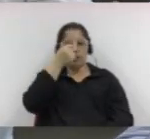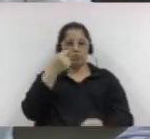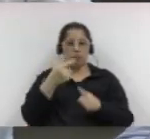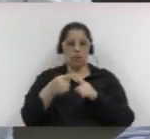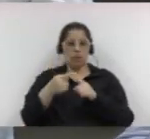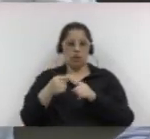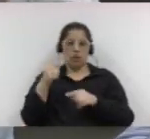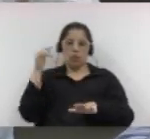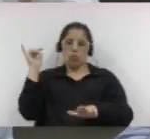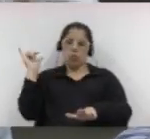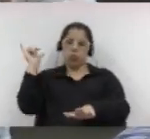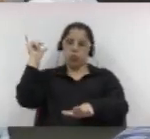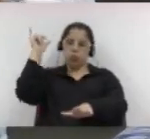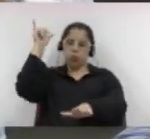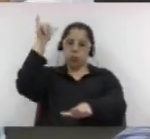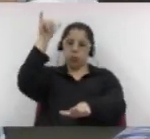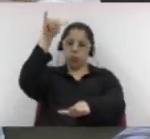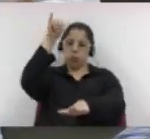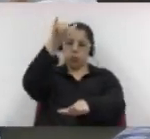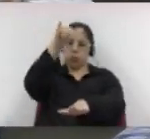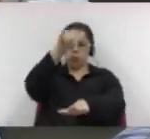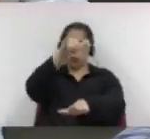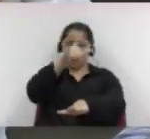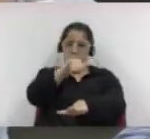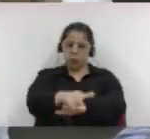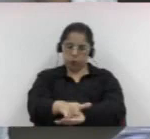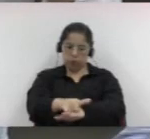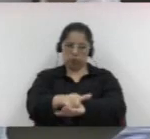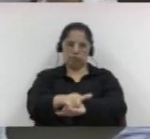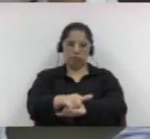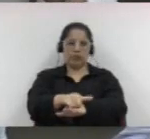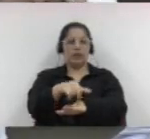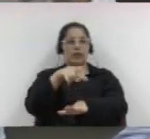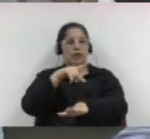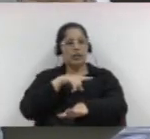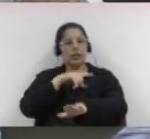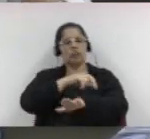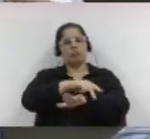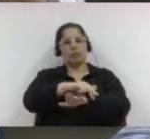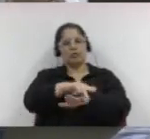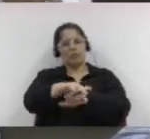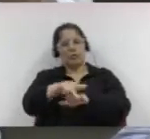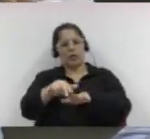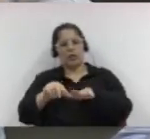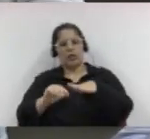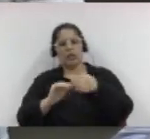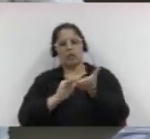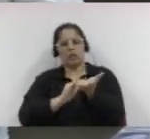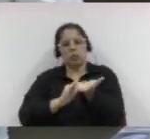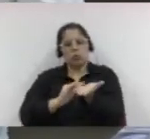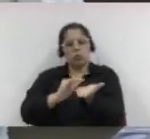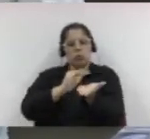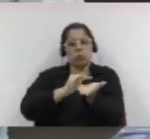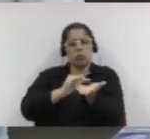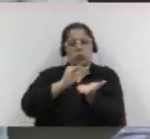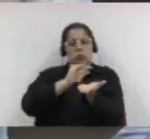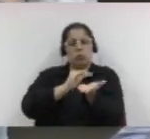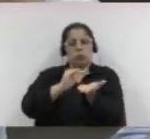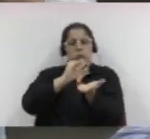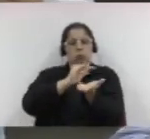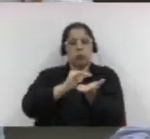pousar uma aeronave, não basta você pôr, tem que ter uma série de camadas, existe